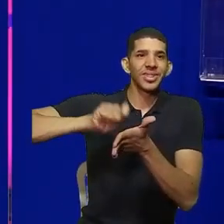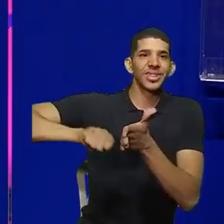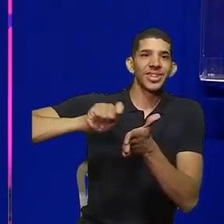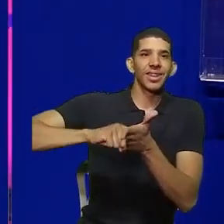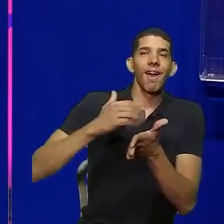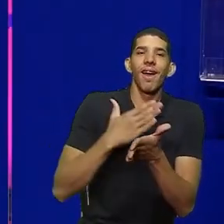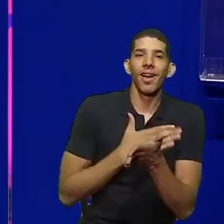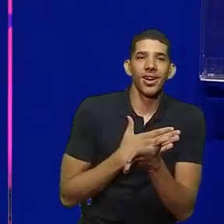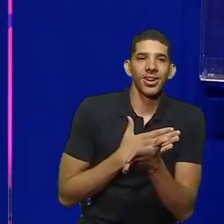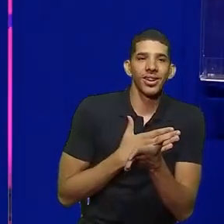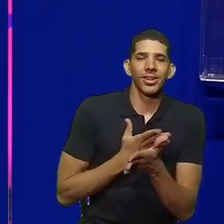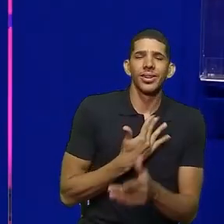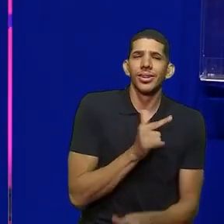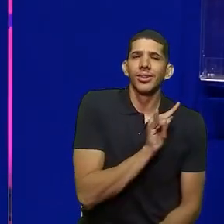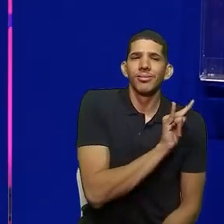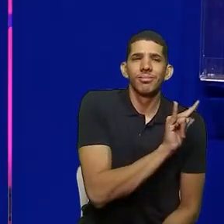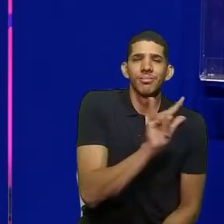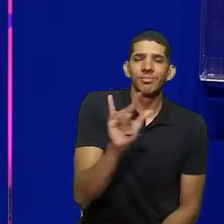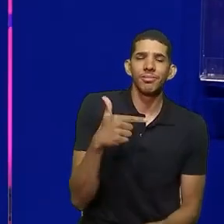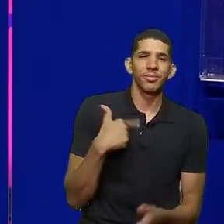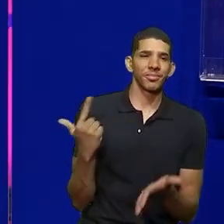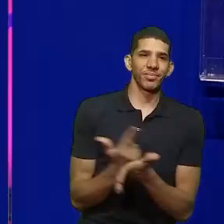estou apaixonada com o meu livro.